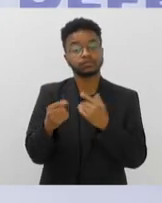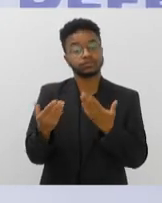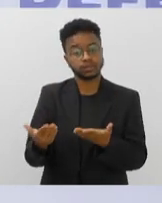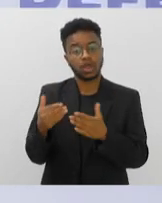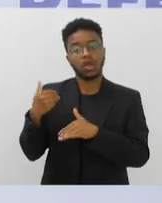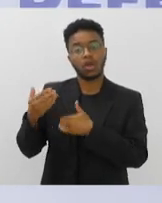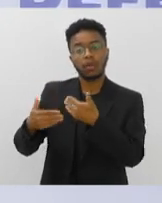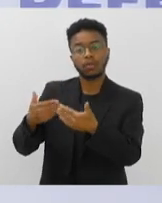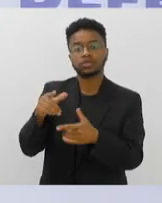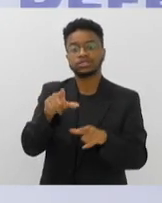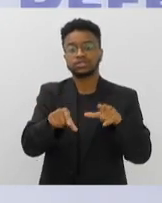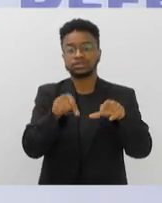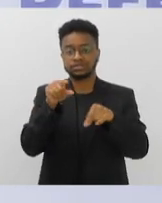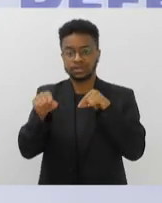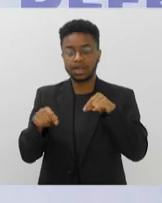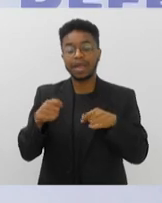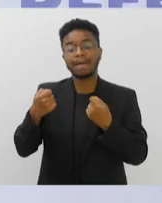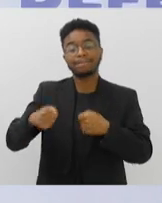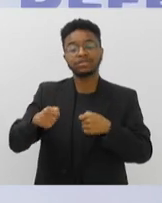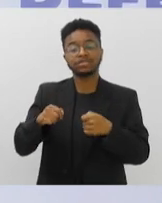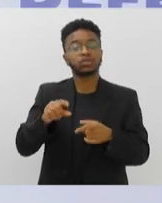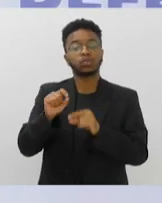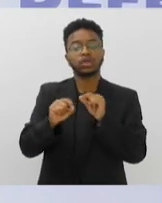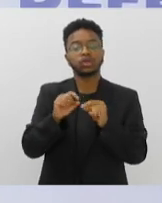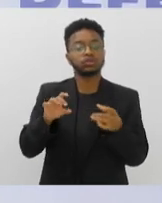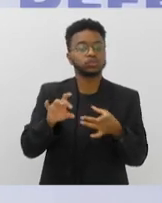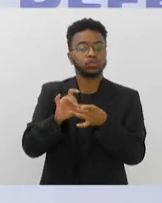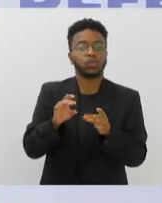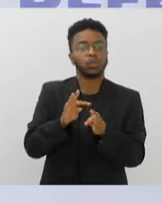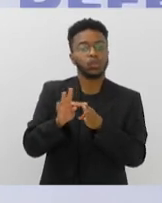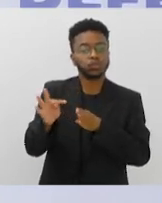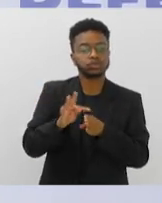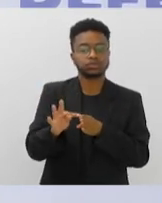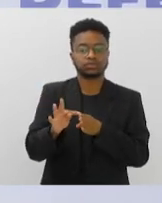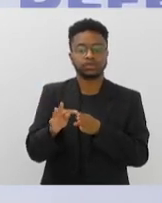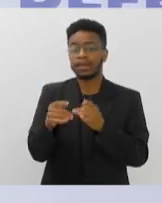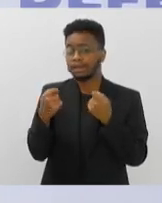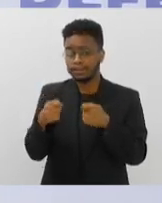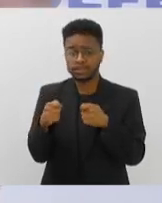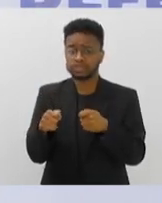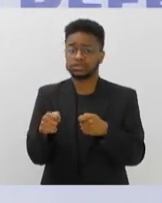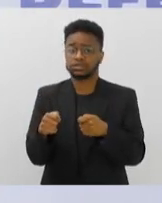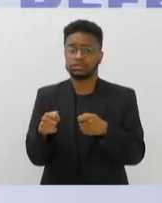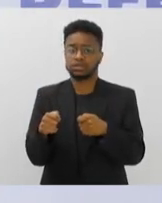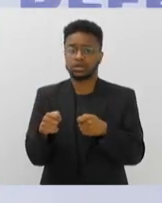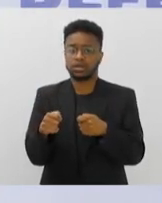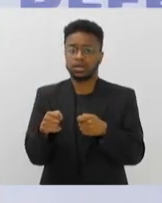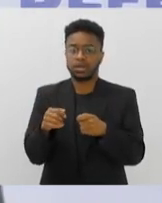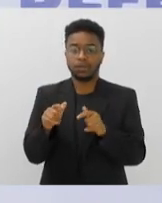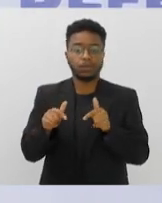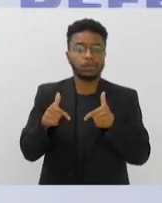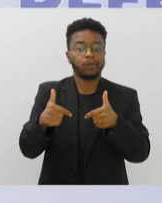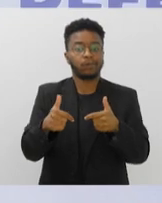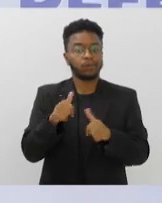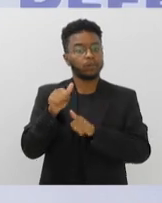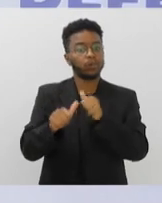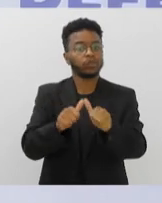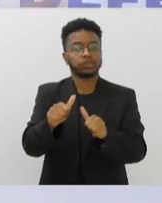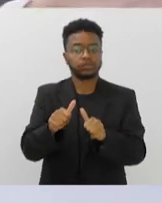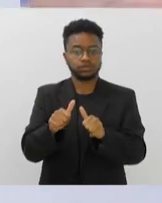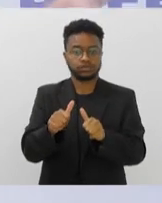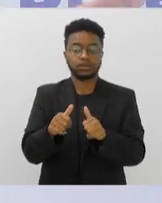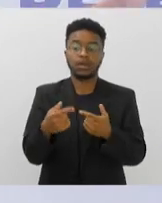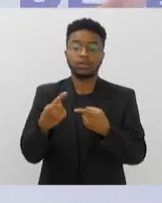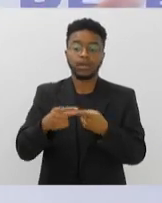processo de escolha tem que perpassar por conselheiros técnicos tem que vir fazer uma mudança é igual aqui Polícia Civil não